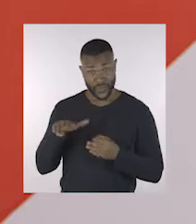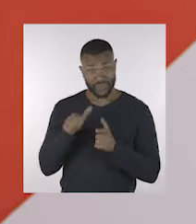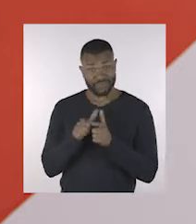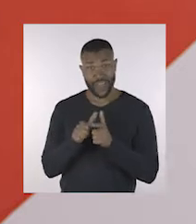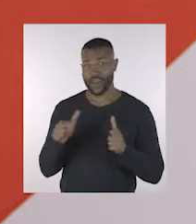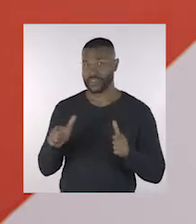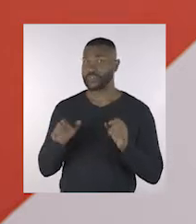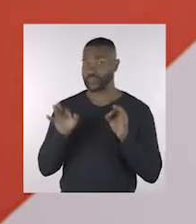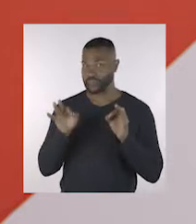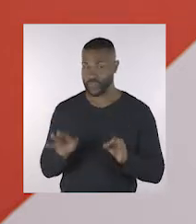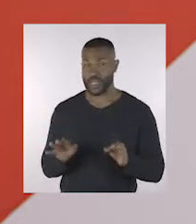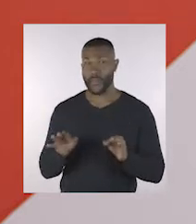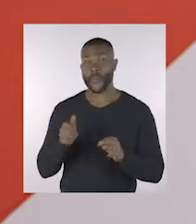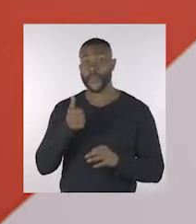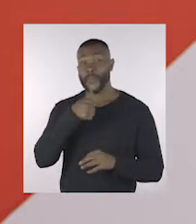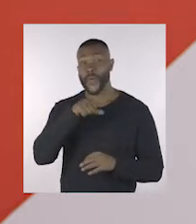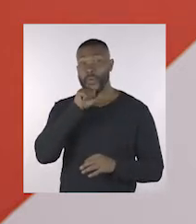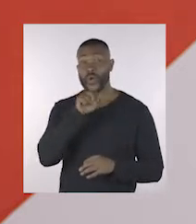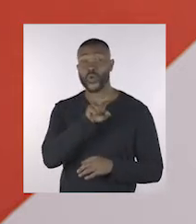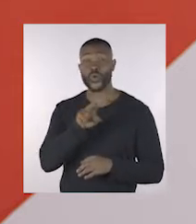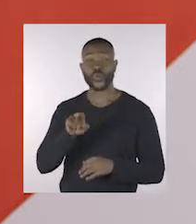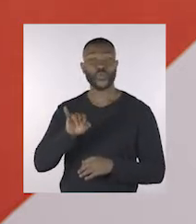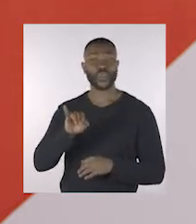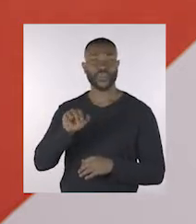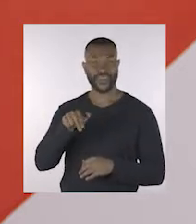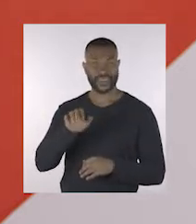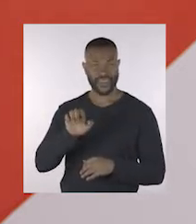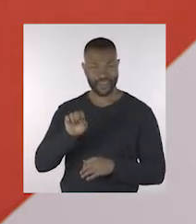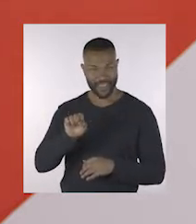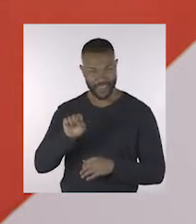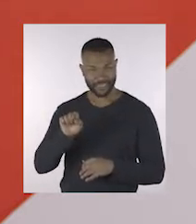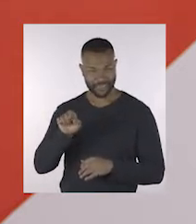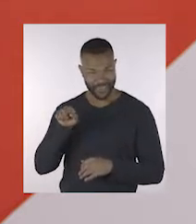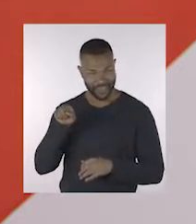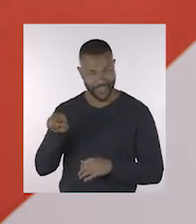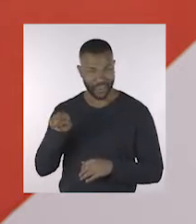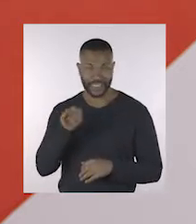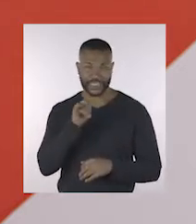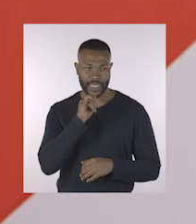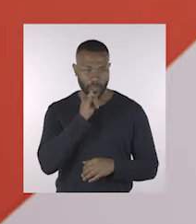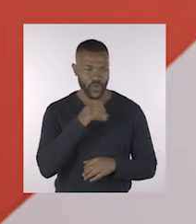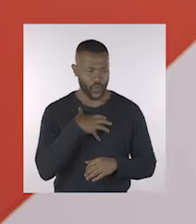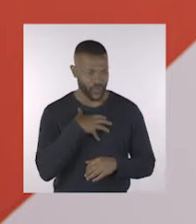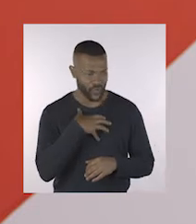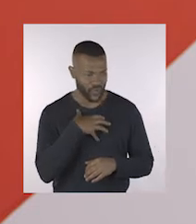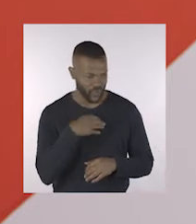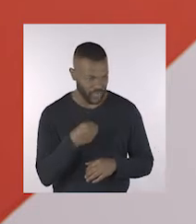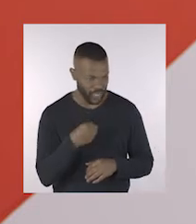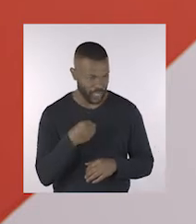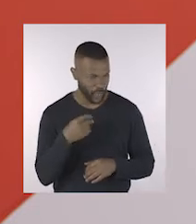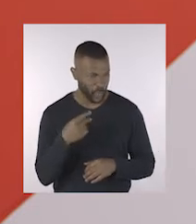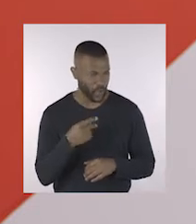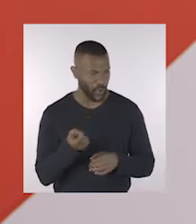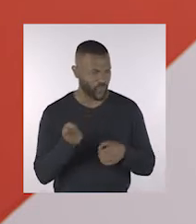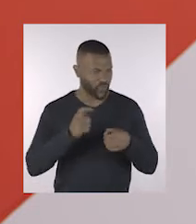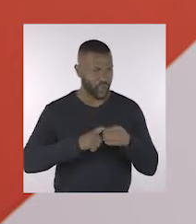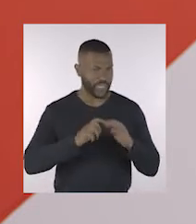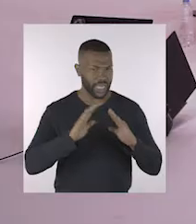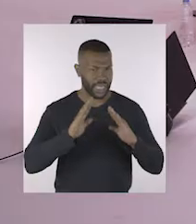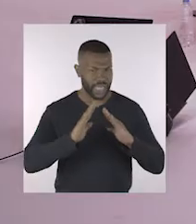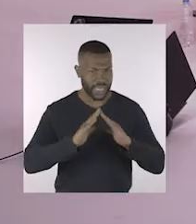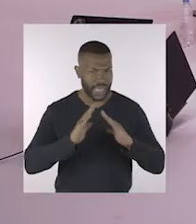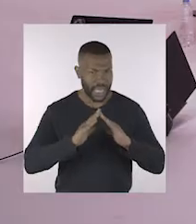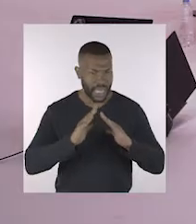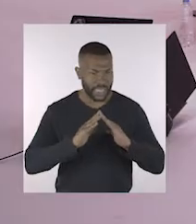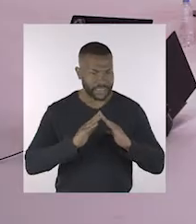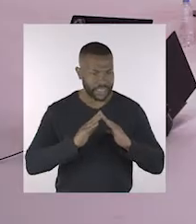eu sou de uma família grande filho da Dona Inês que jamais aceitou que um filho da Dona Inês voltasse para